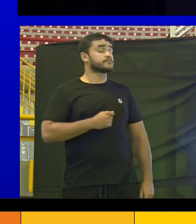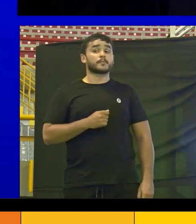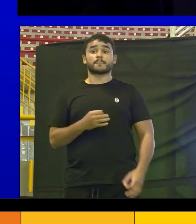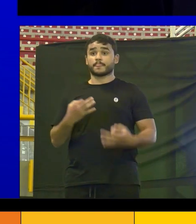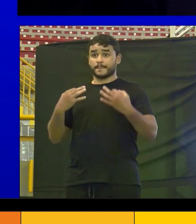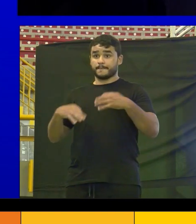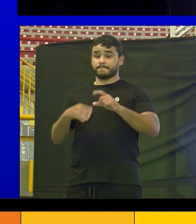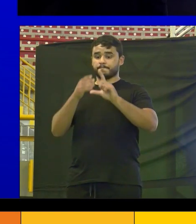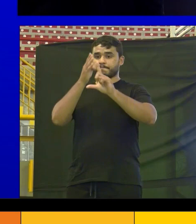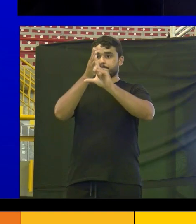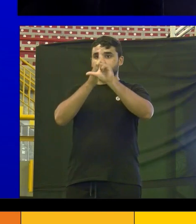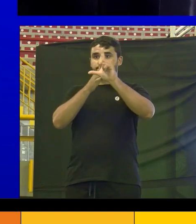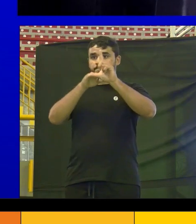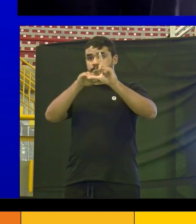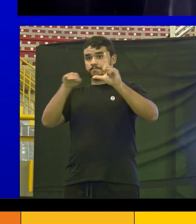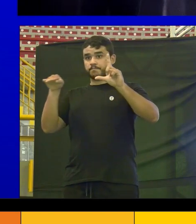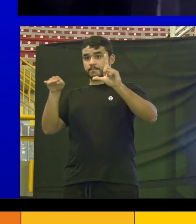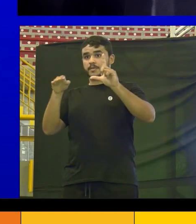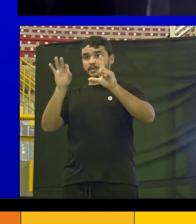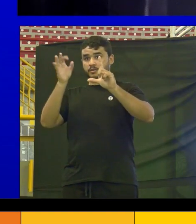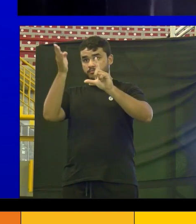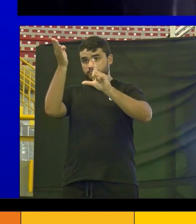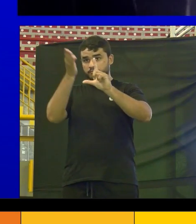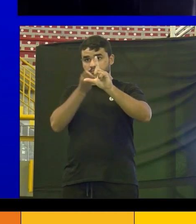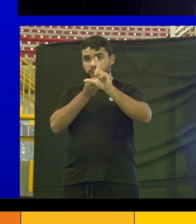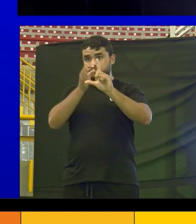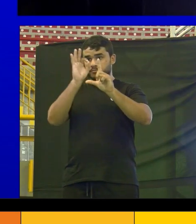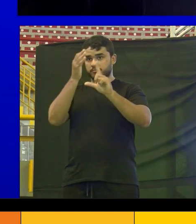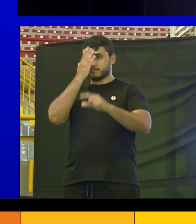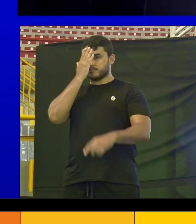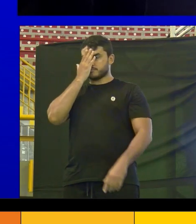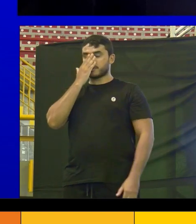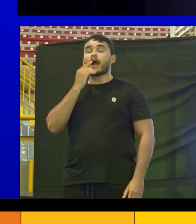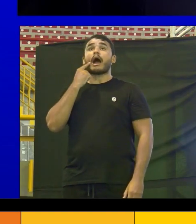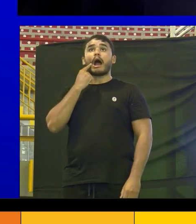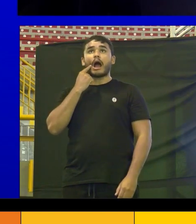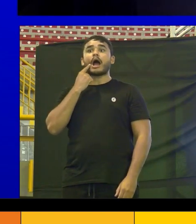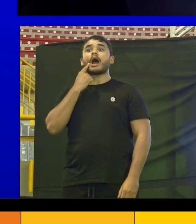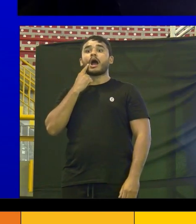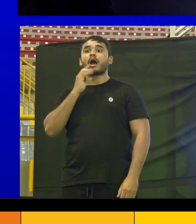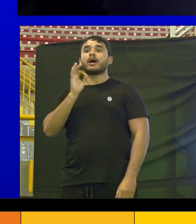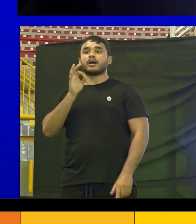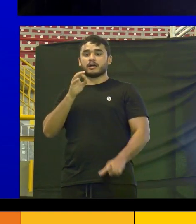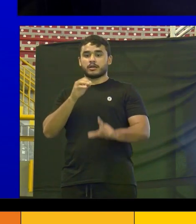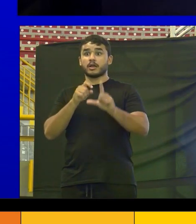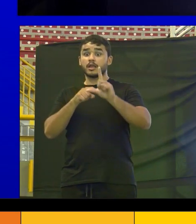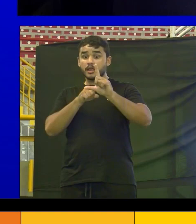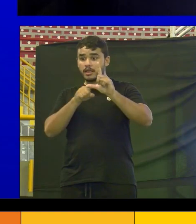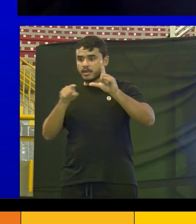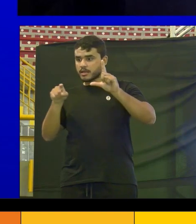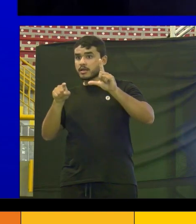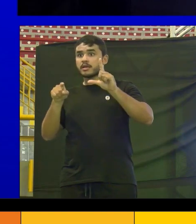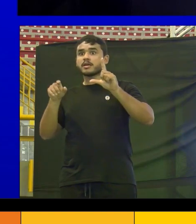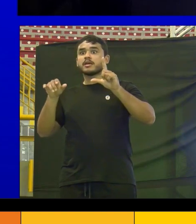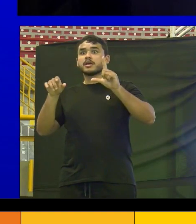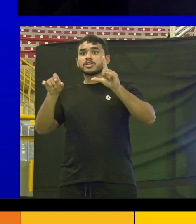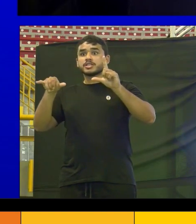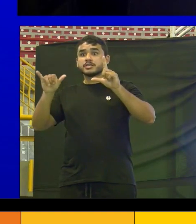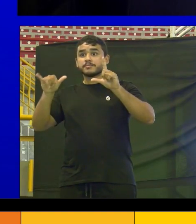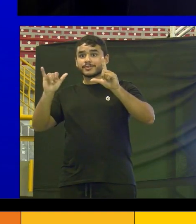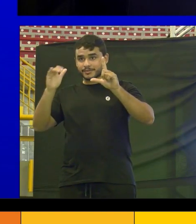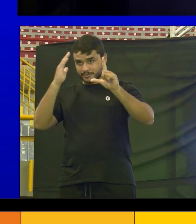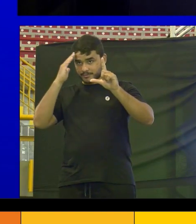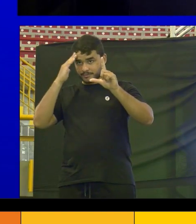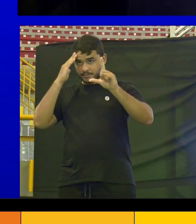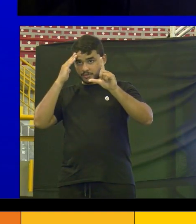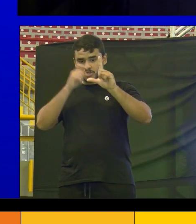em que a reta toca o eixo Y, o eixo da abscissa, da ordenada. O X é